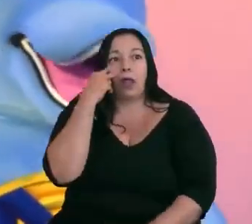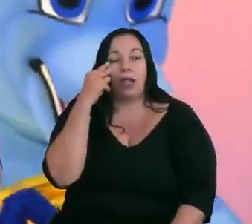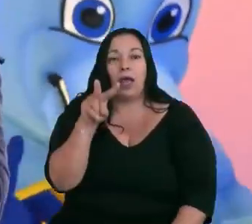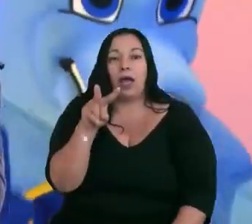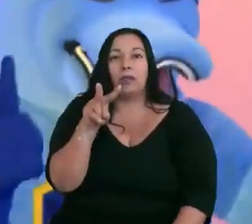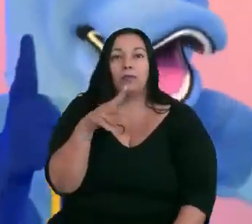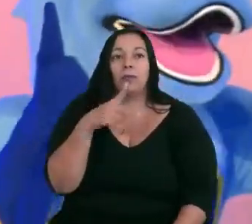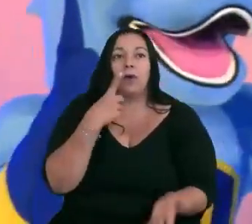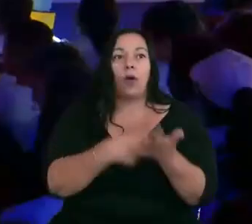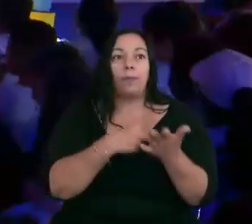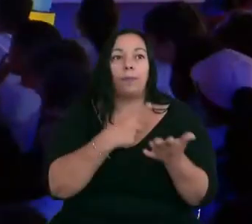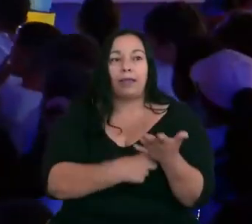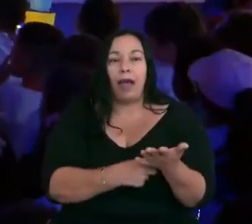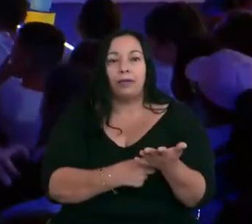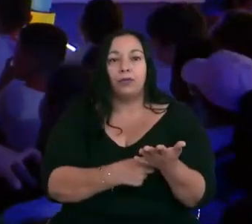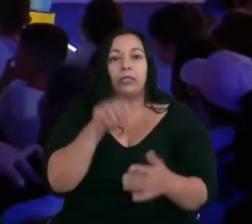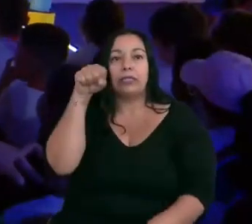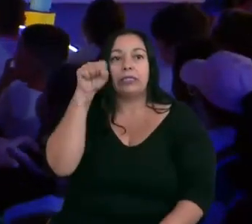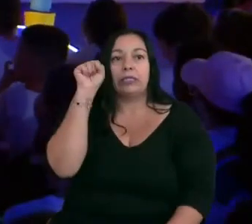Combinado? Sim ou não?